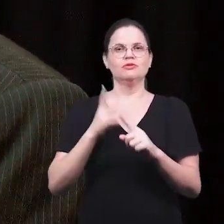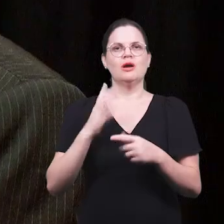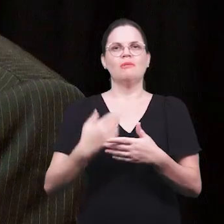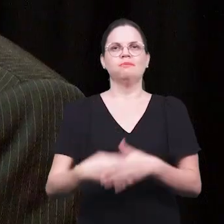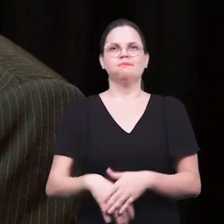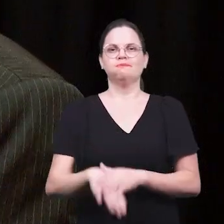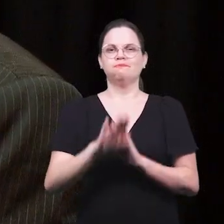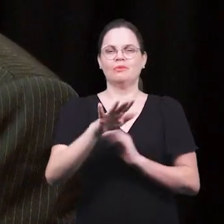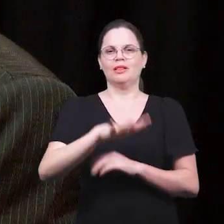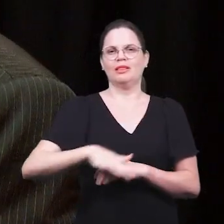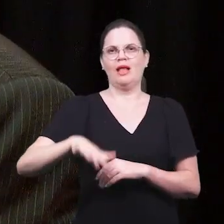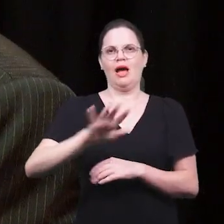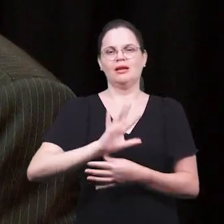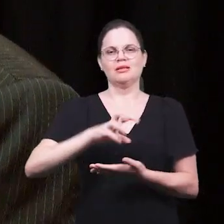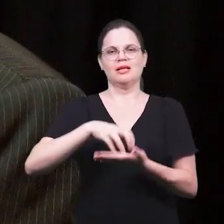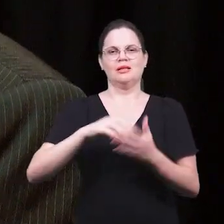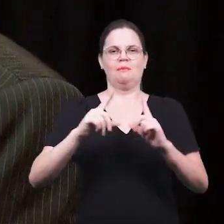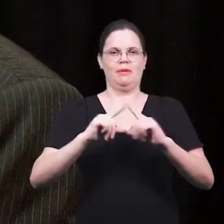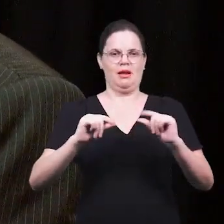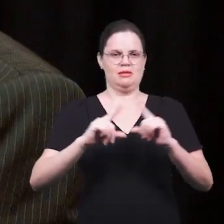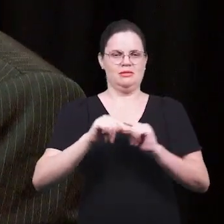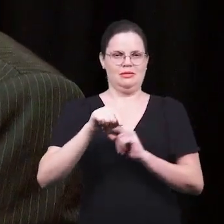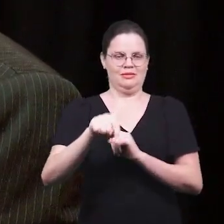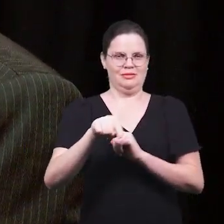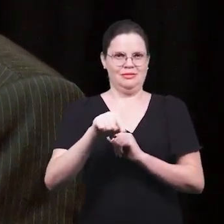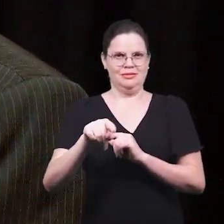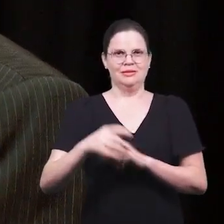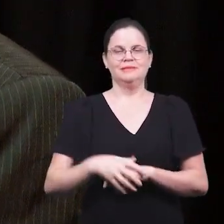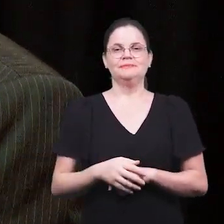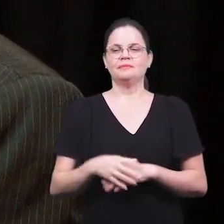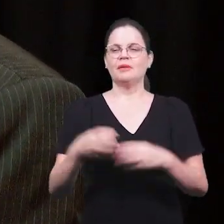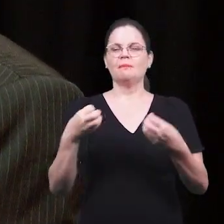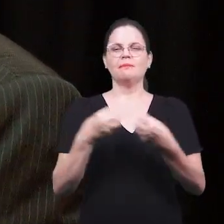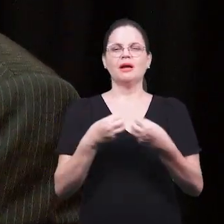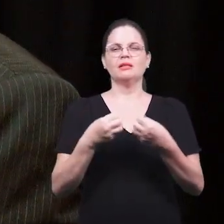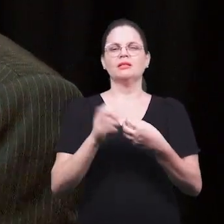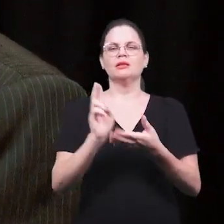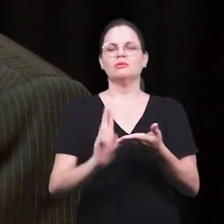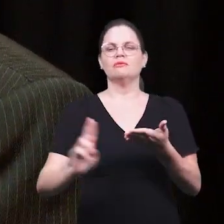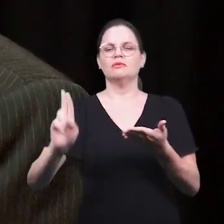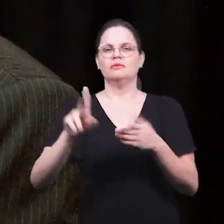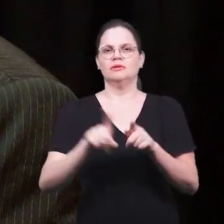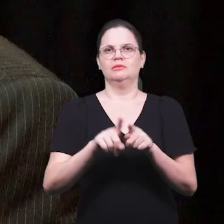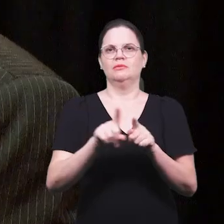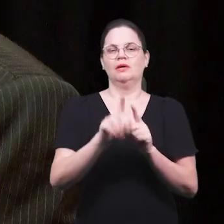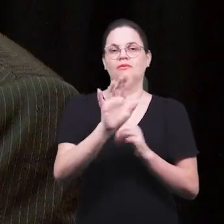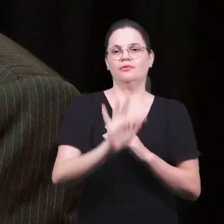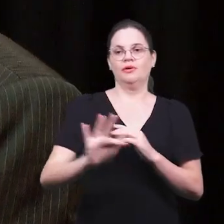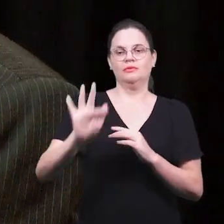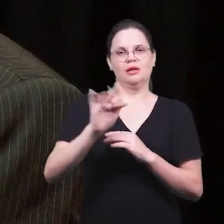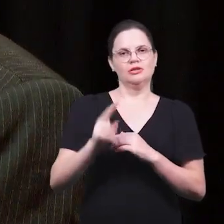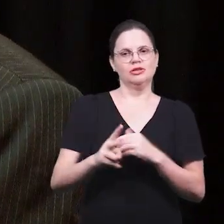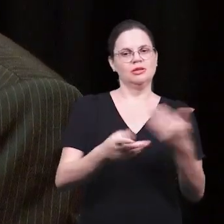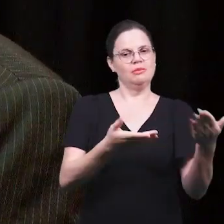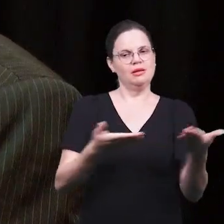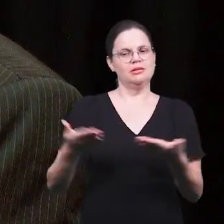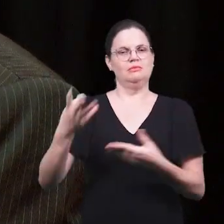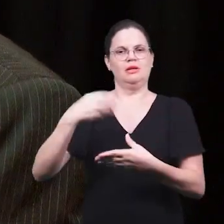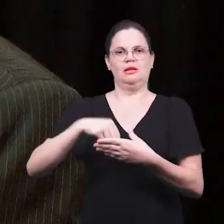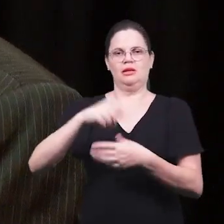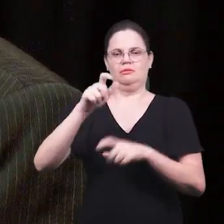chave de ouro, né, para que eu fosse realizar a prova. Eu estava acostumado a realizar as provas sempre ali na área central de Brasília,